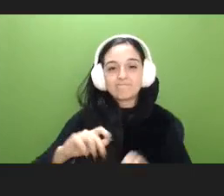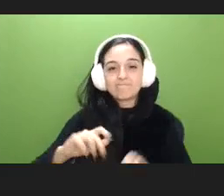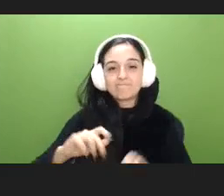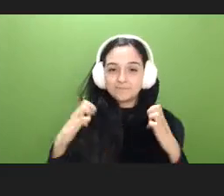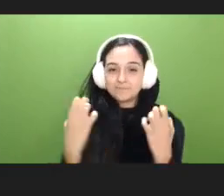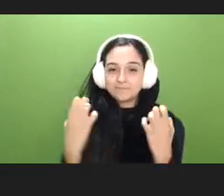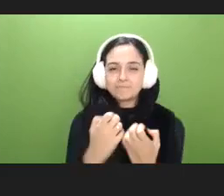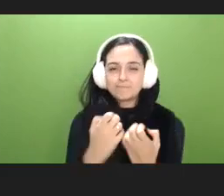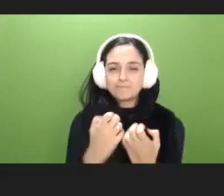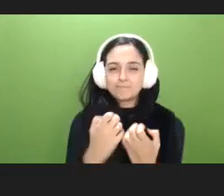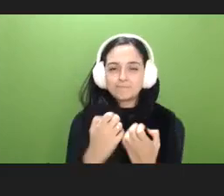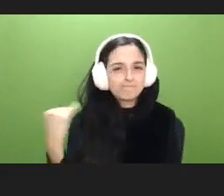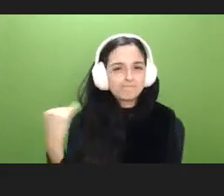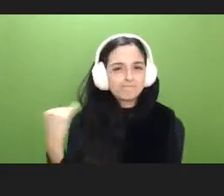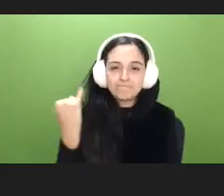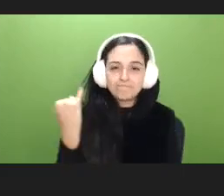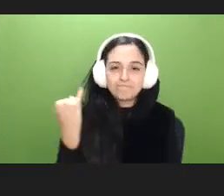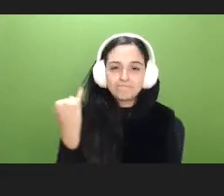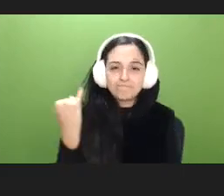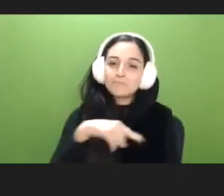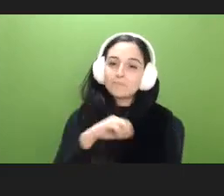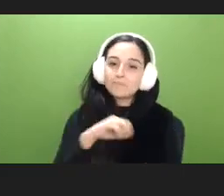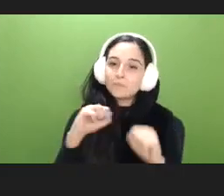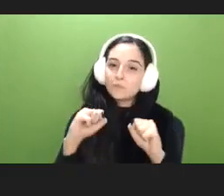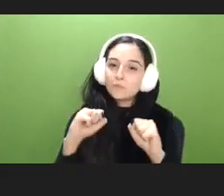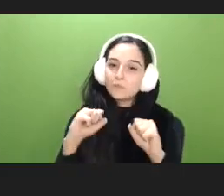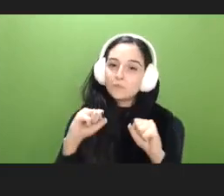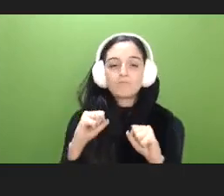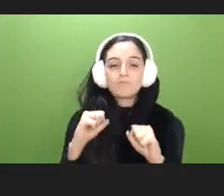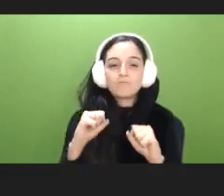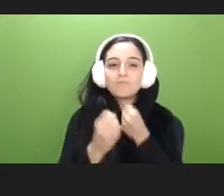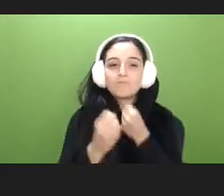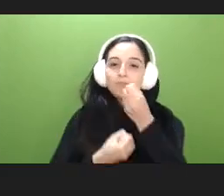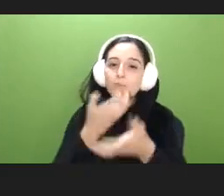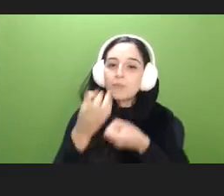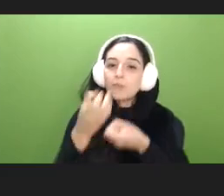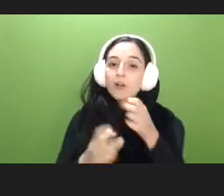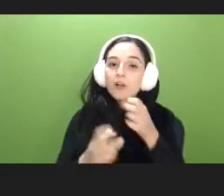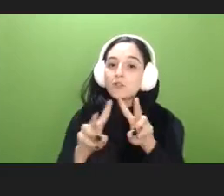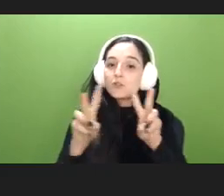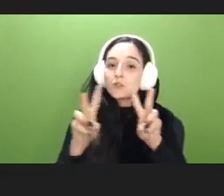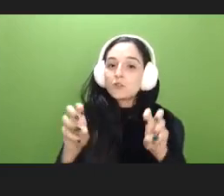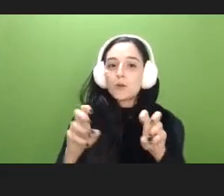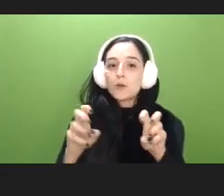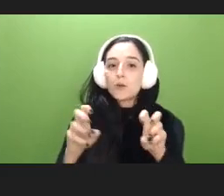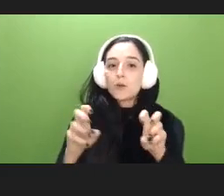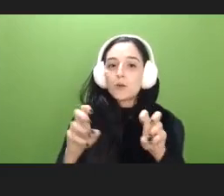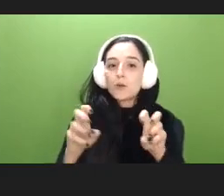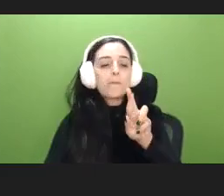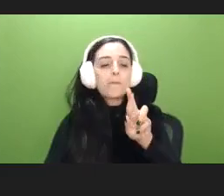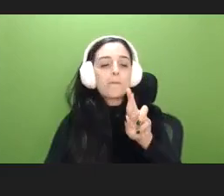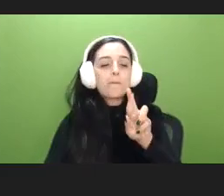gente poder falar sobre prevenção. Acho que